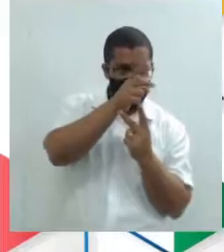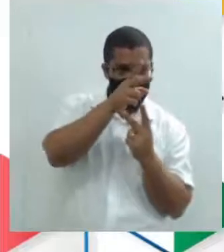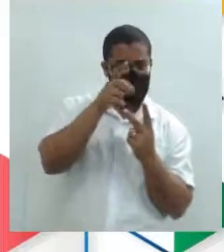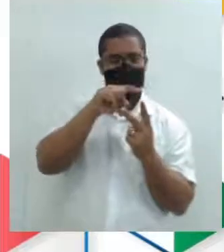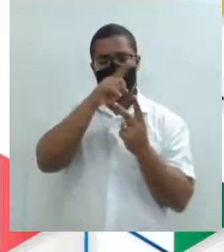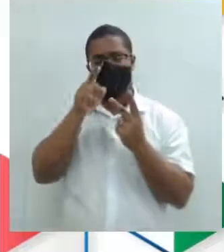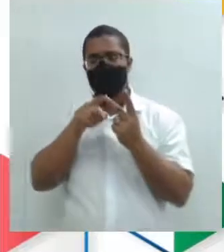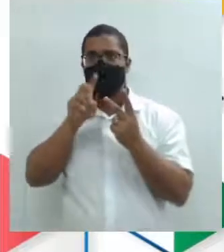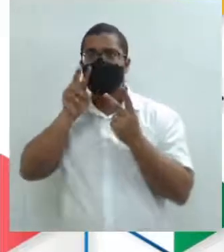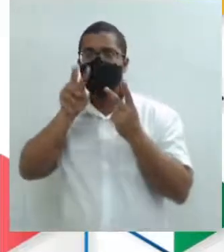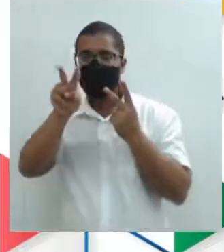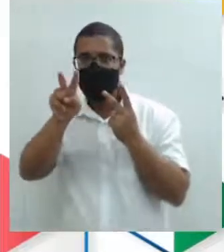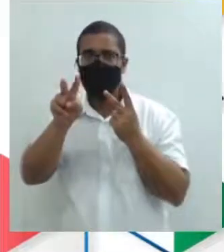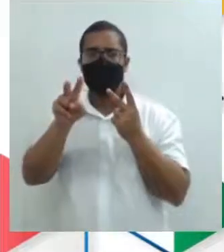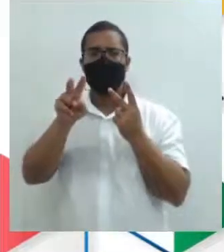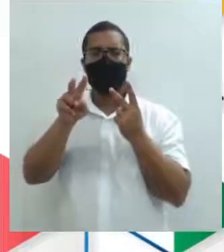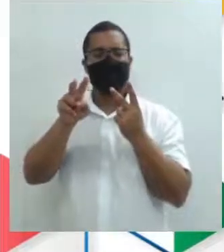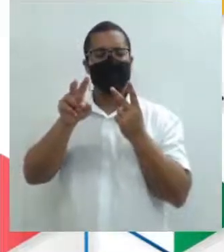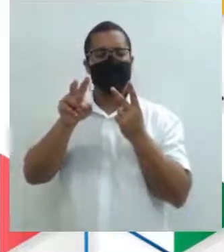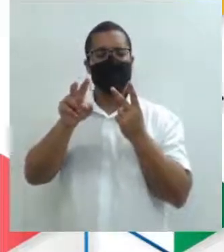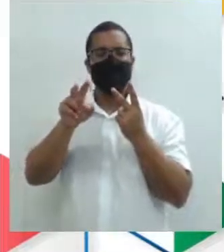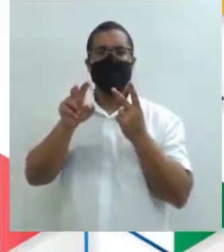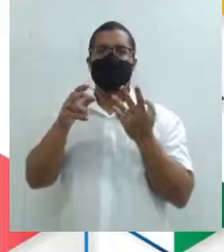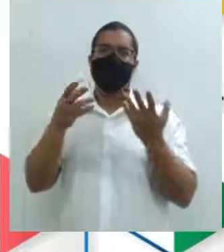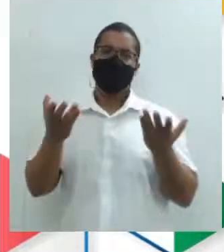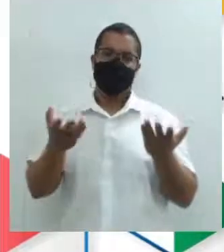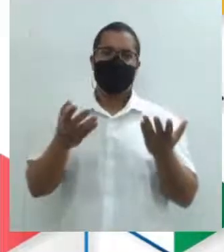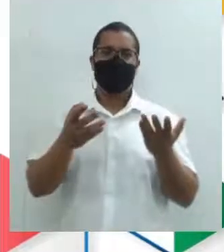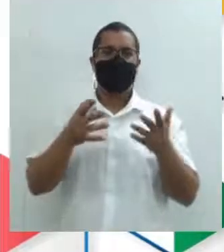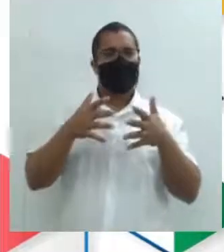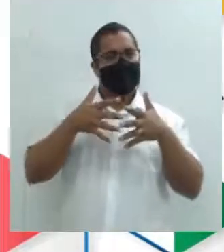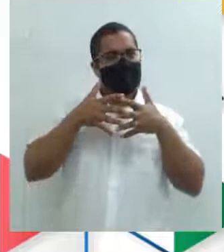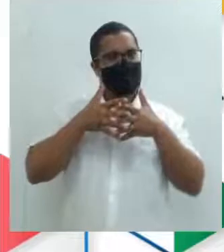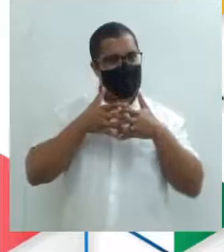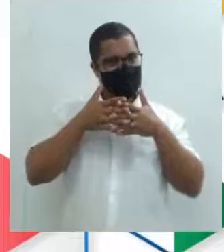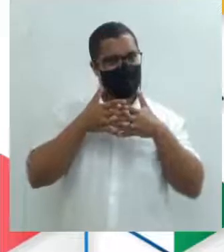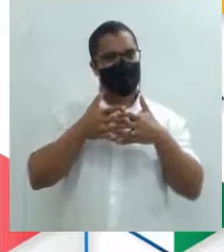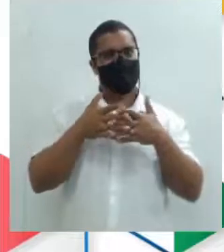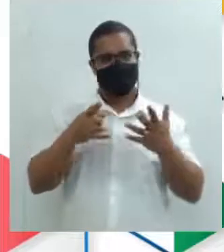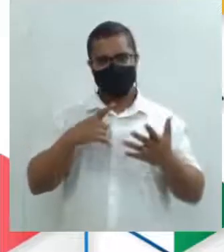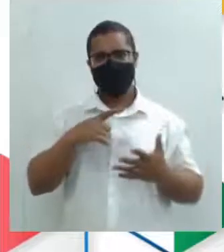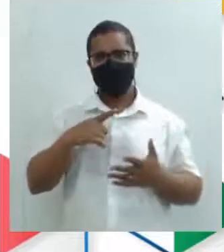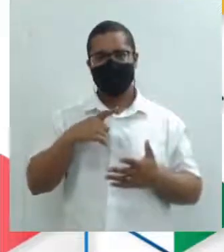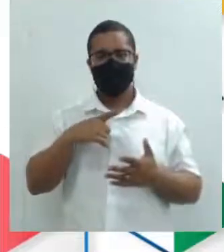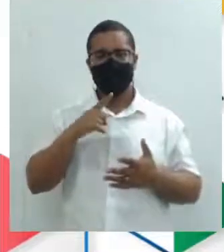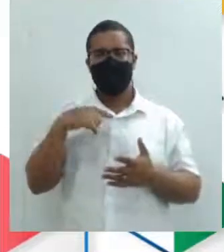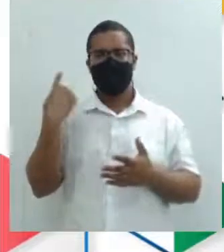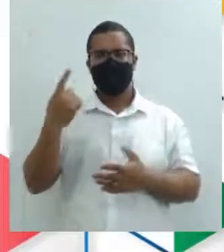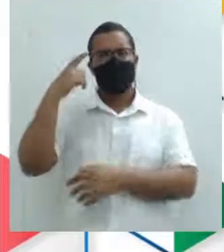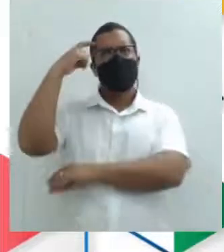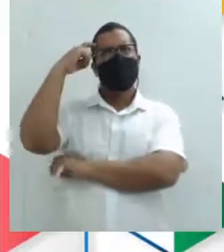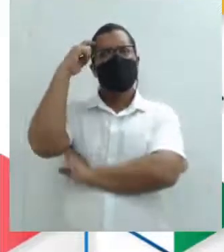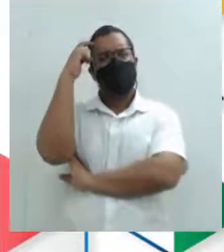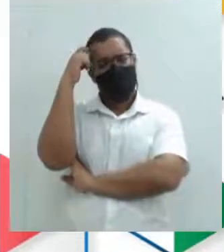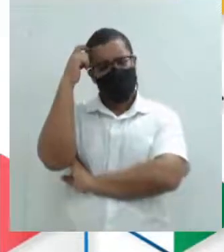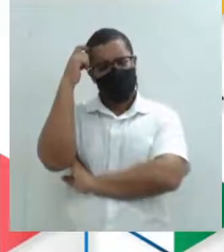uso dessa palavra e que causa aí uma pequena confusão e faz a gente